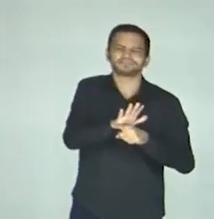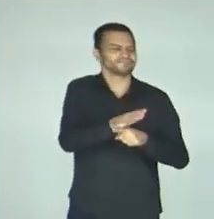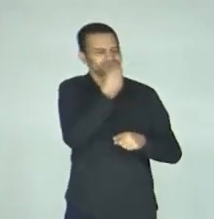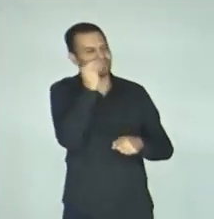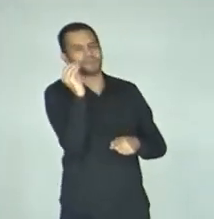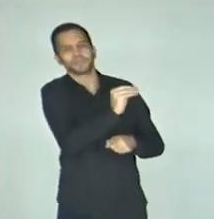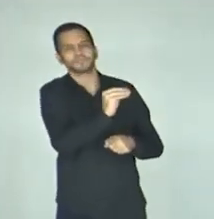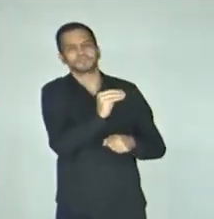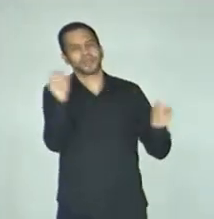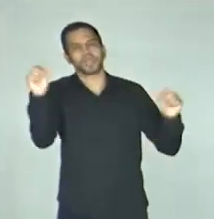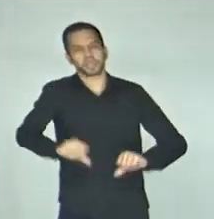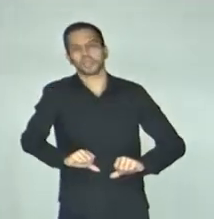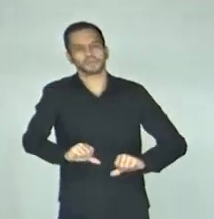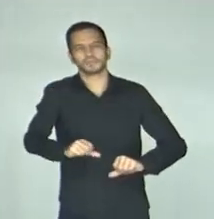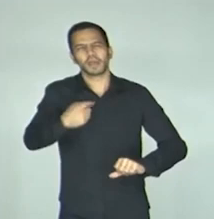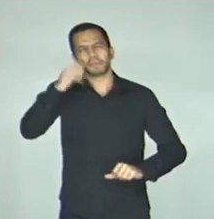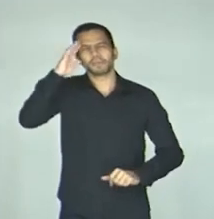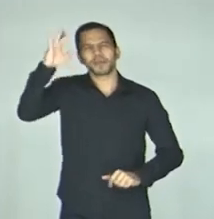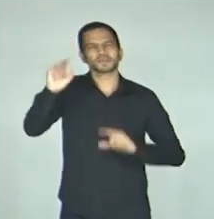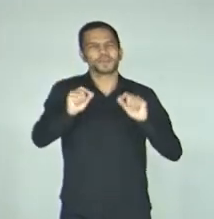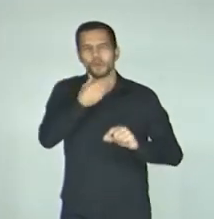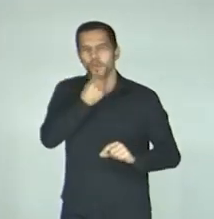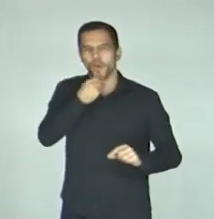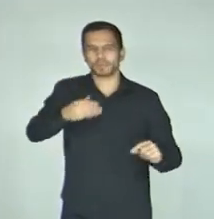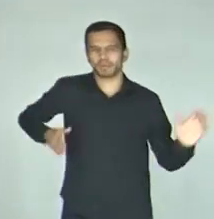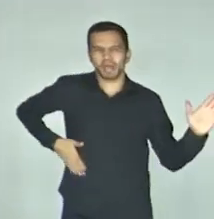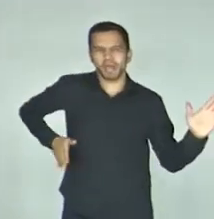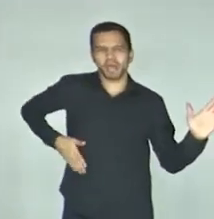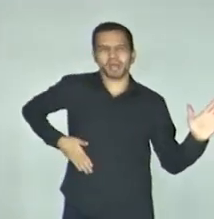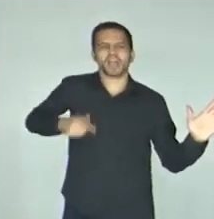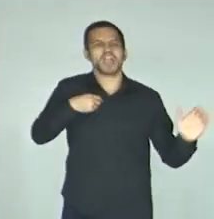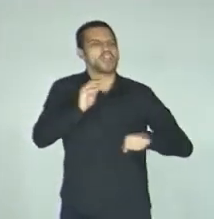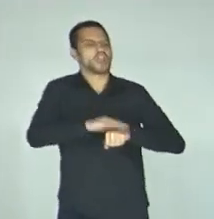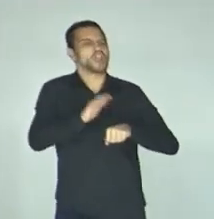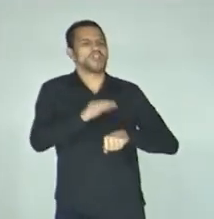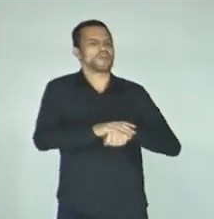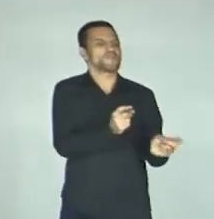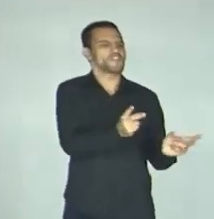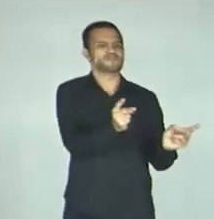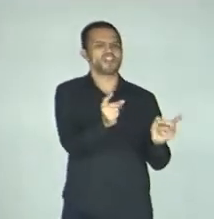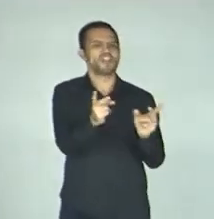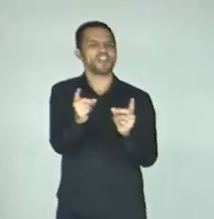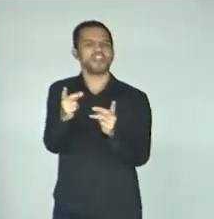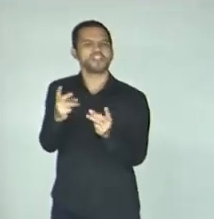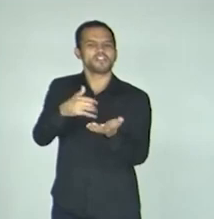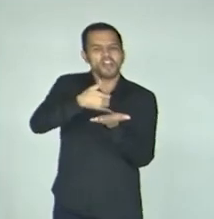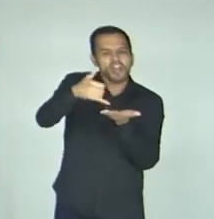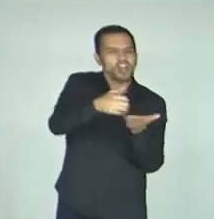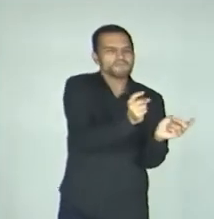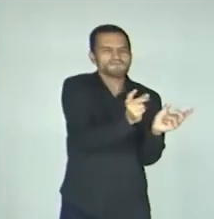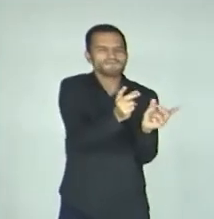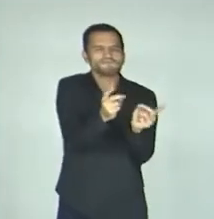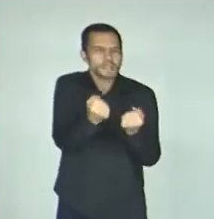quando um traficante internacional planeja vou mandar tantos quilos de cocaína para cá e para lá e ele tem que